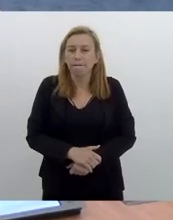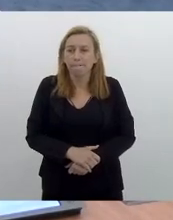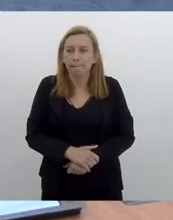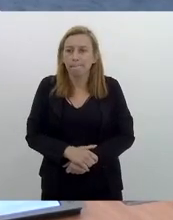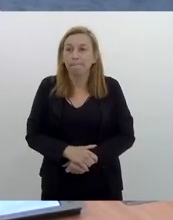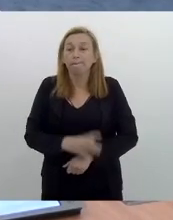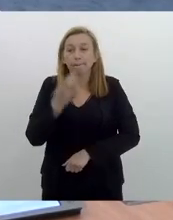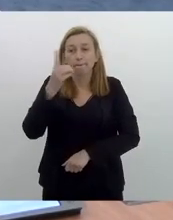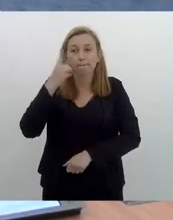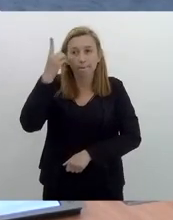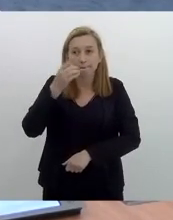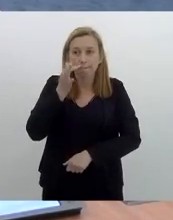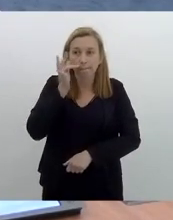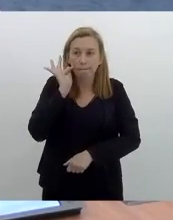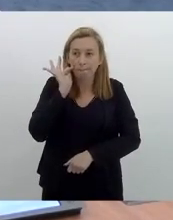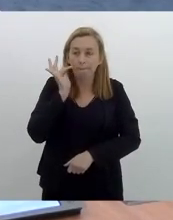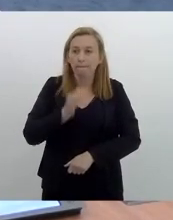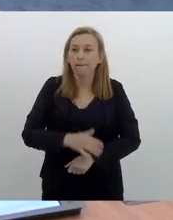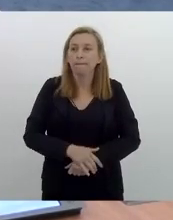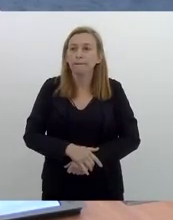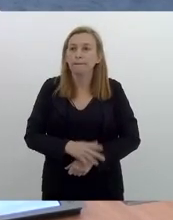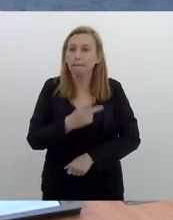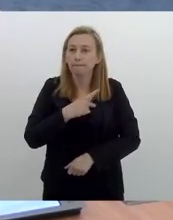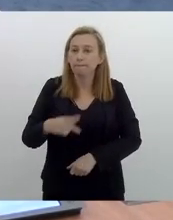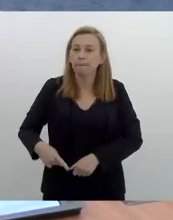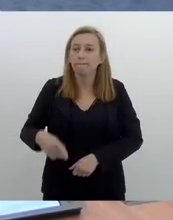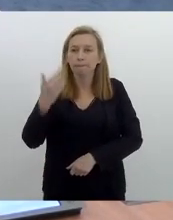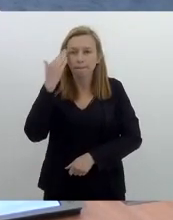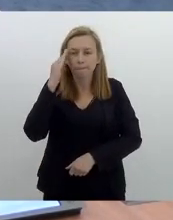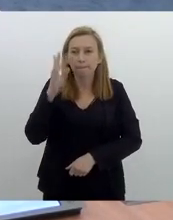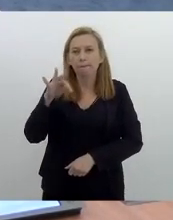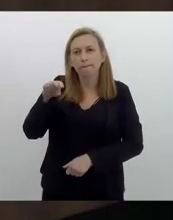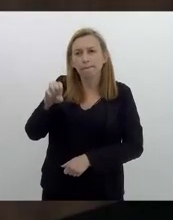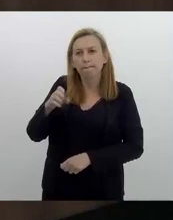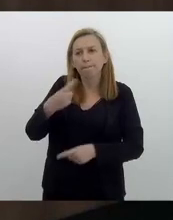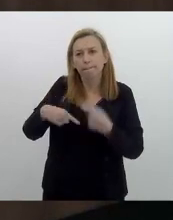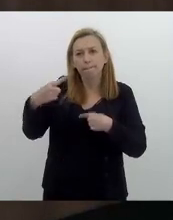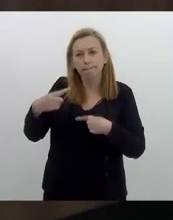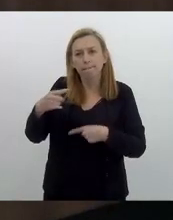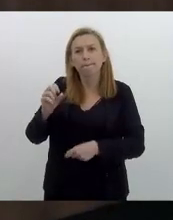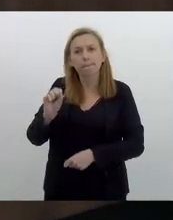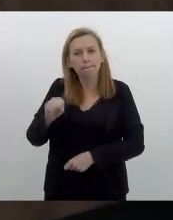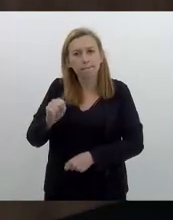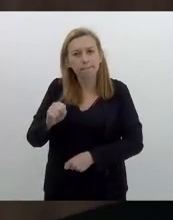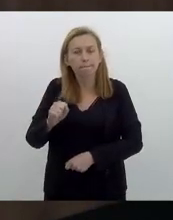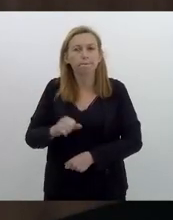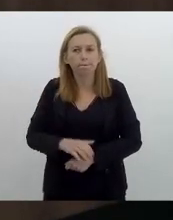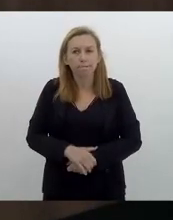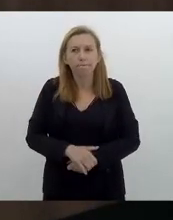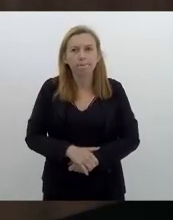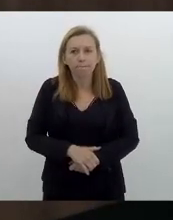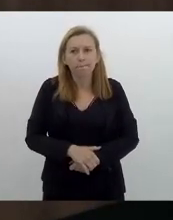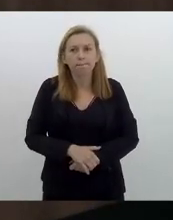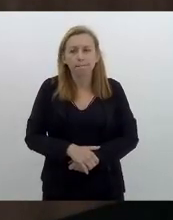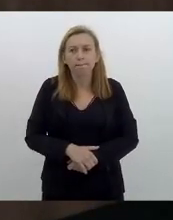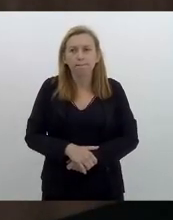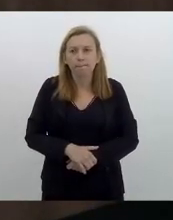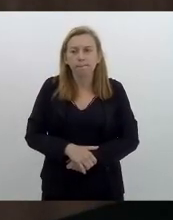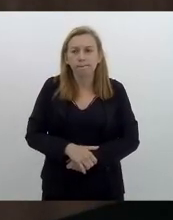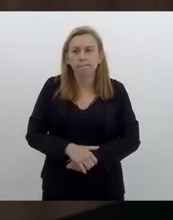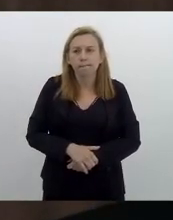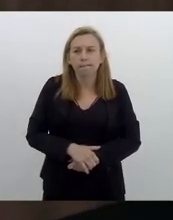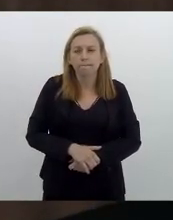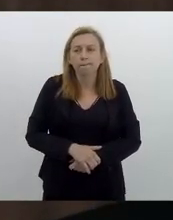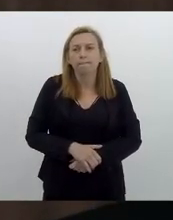Deputado Flávio Presidente Eu entendi Que essa tese A gente superou De que tem que replicar Aqui o que está